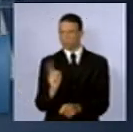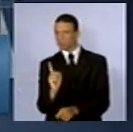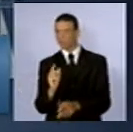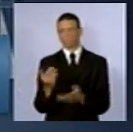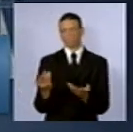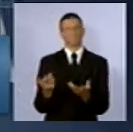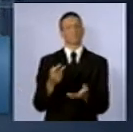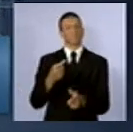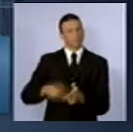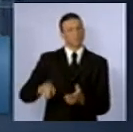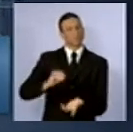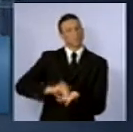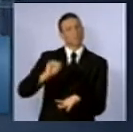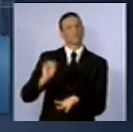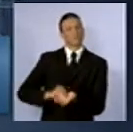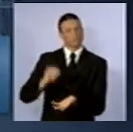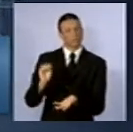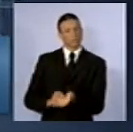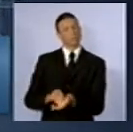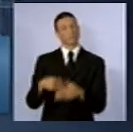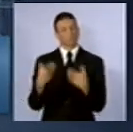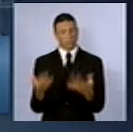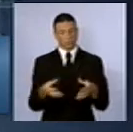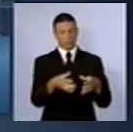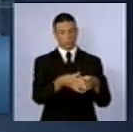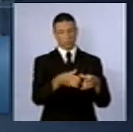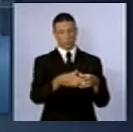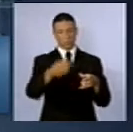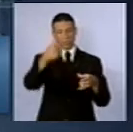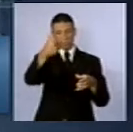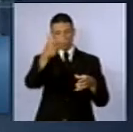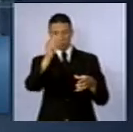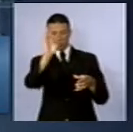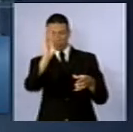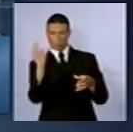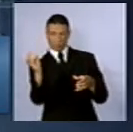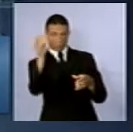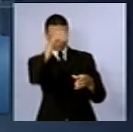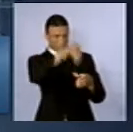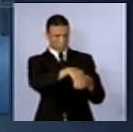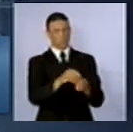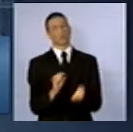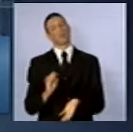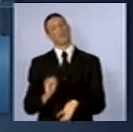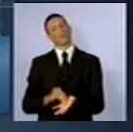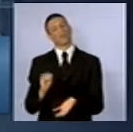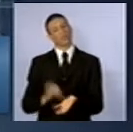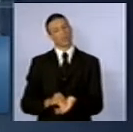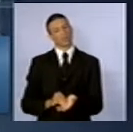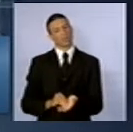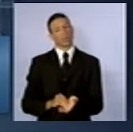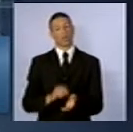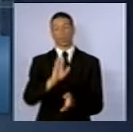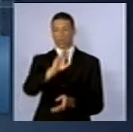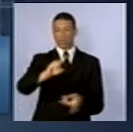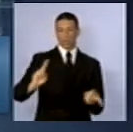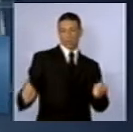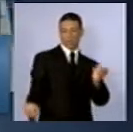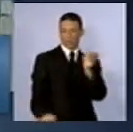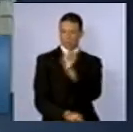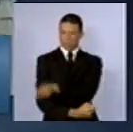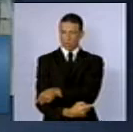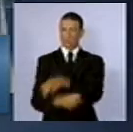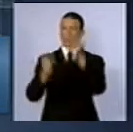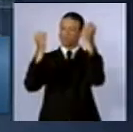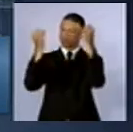que eles classificaram essa substância no grupo 2B por outro lado eu ainda quero chamar atenção né que não